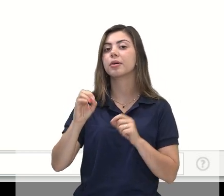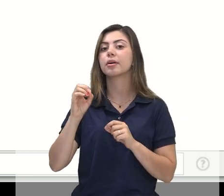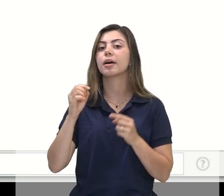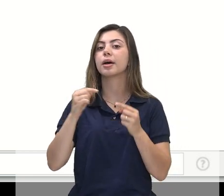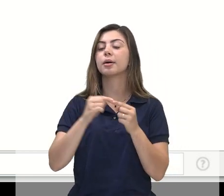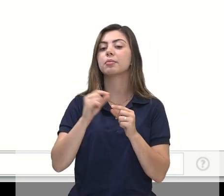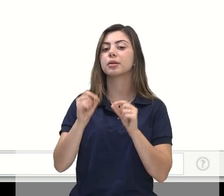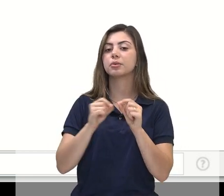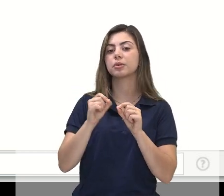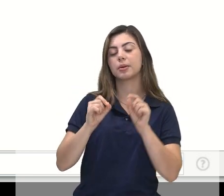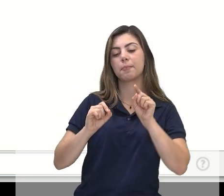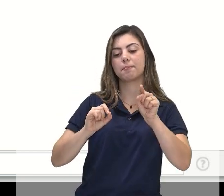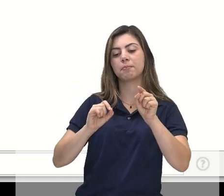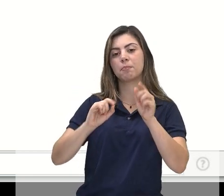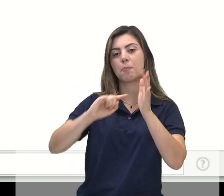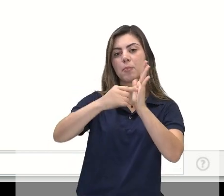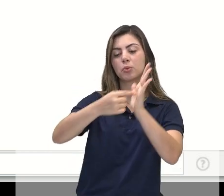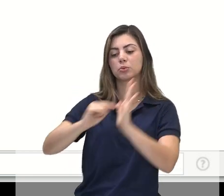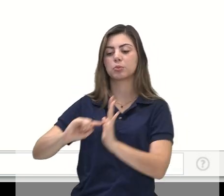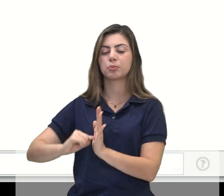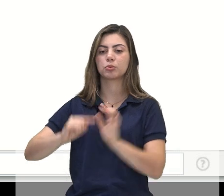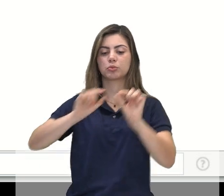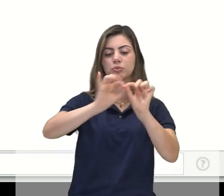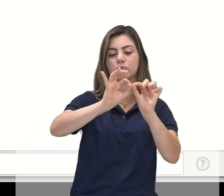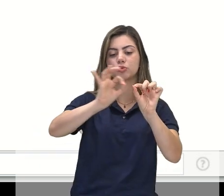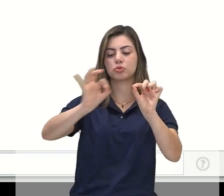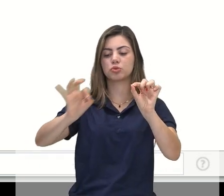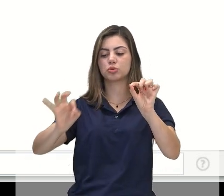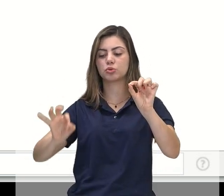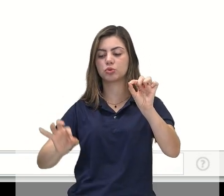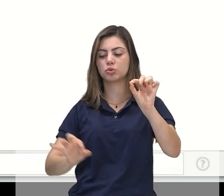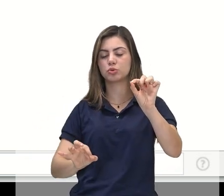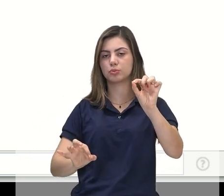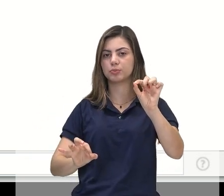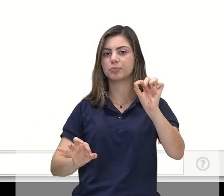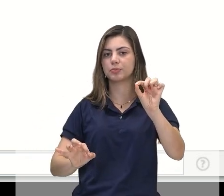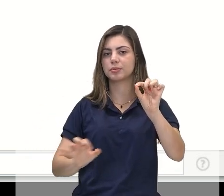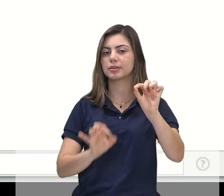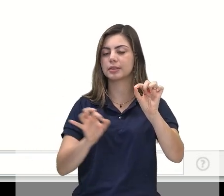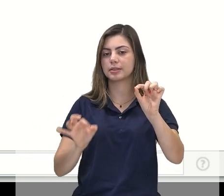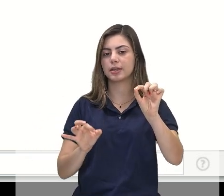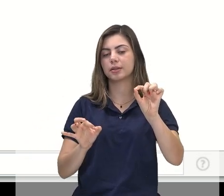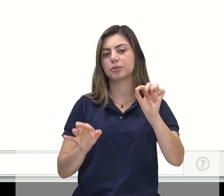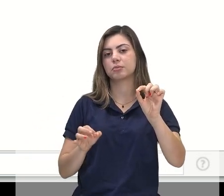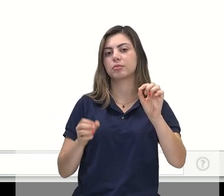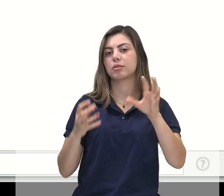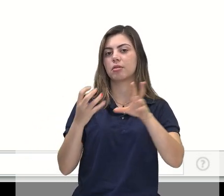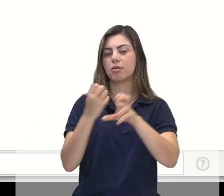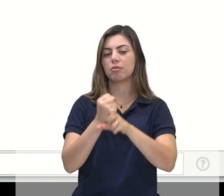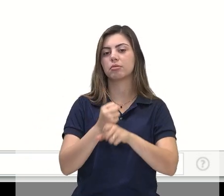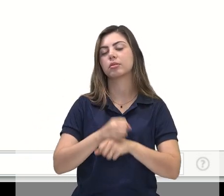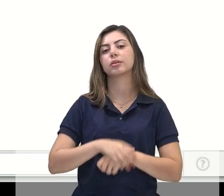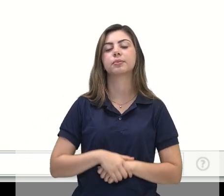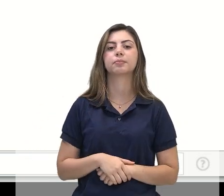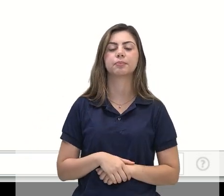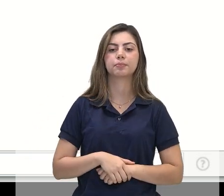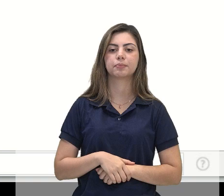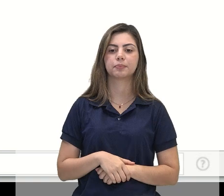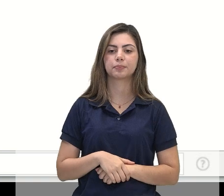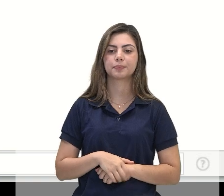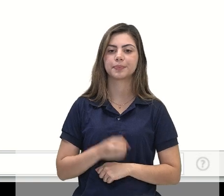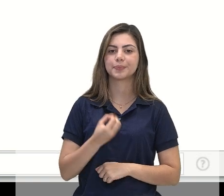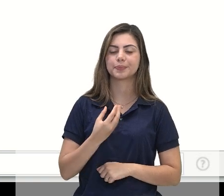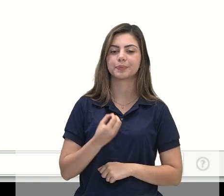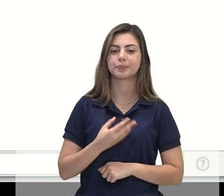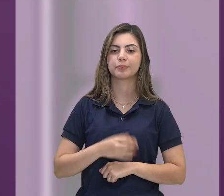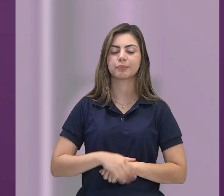já sabemos que é parte da circunferência, né, que vai de um ponto ao outro, pertencente a ela. Ok? Muito bem.